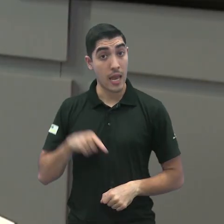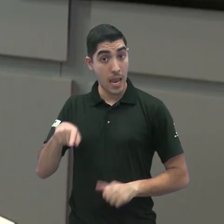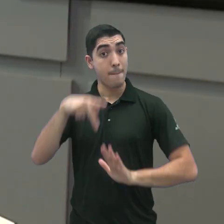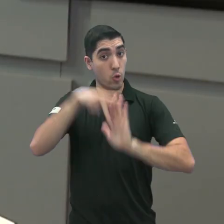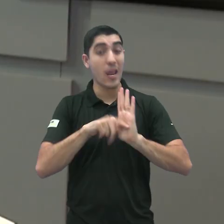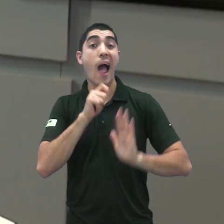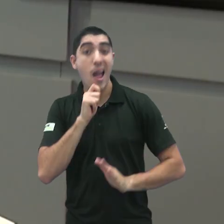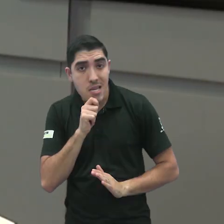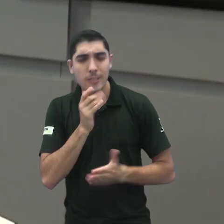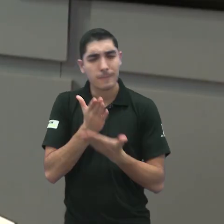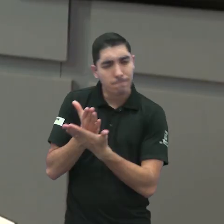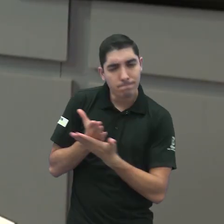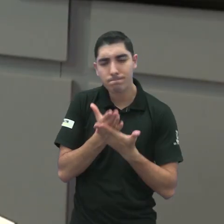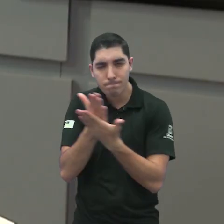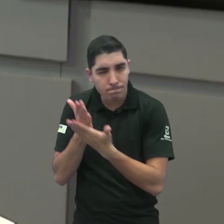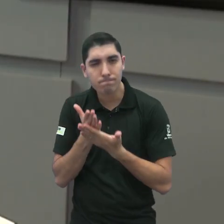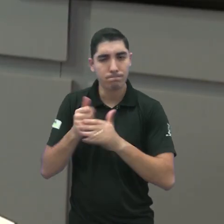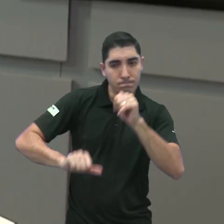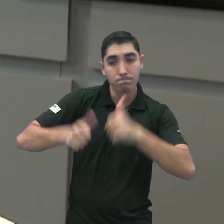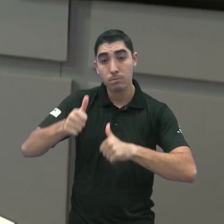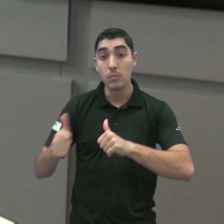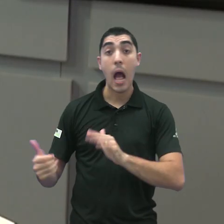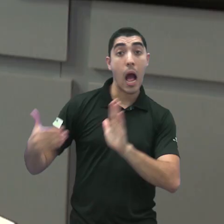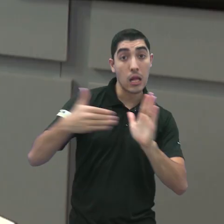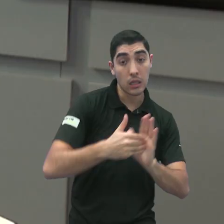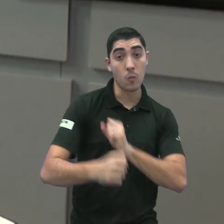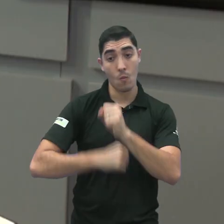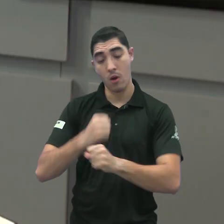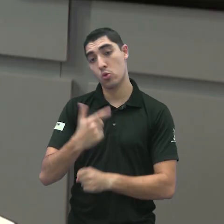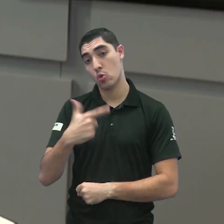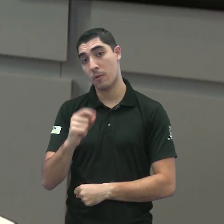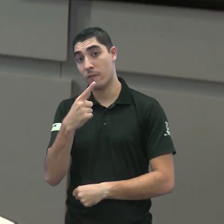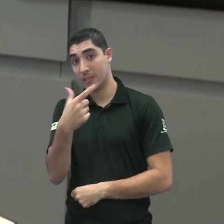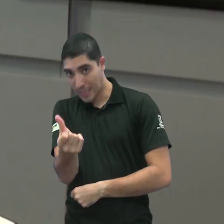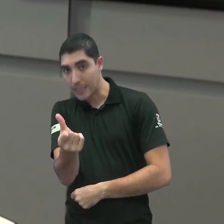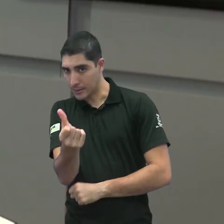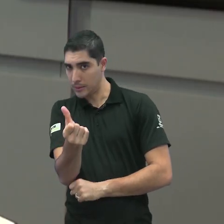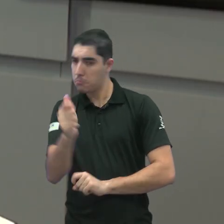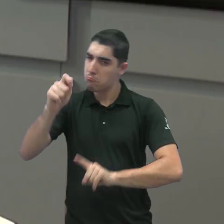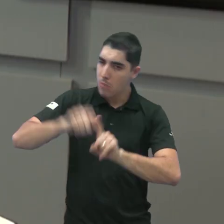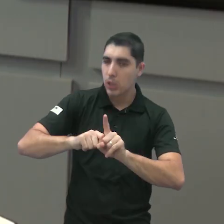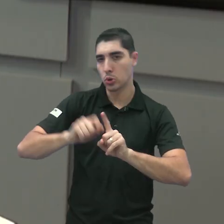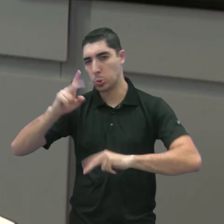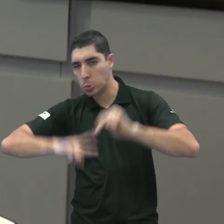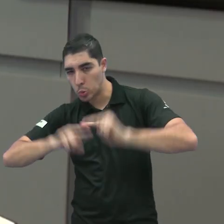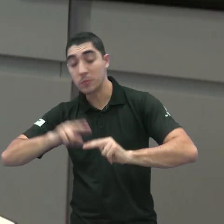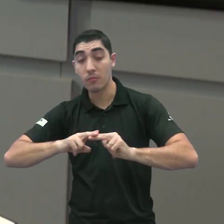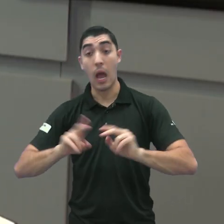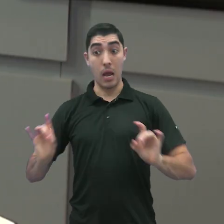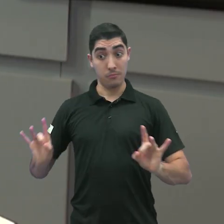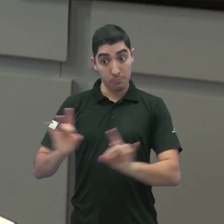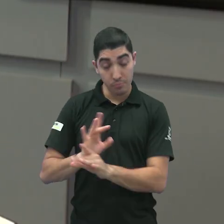fase de estudo, que tem previsão para ser concluída no segundo semestre de 2026. Com essa etapa feita, a próxima é